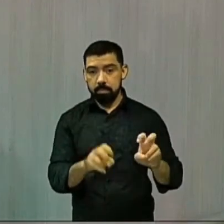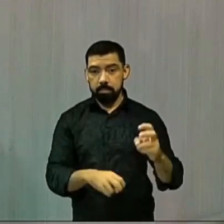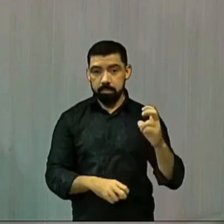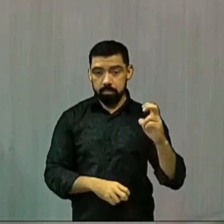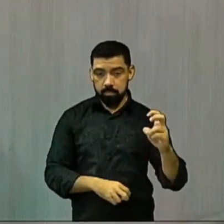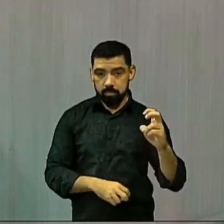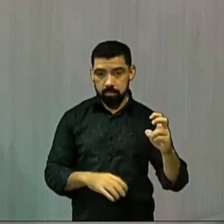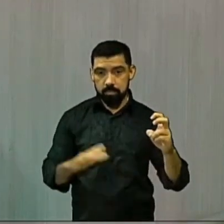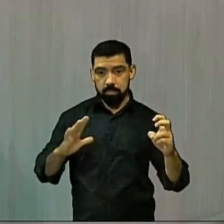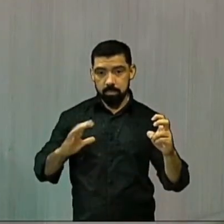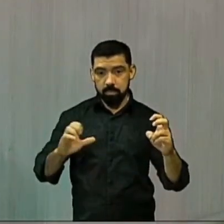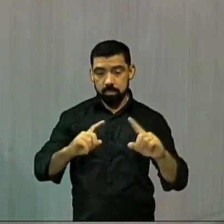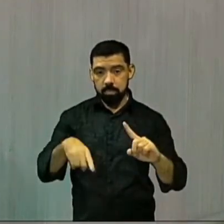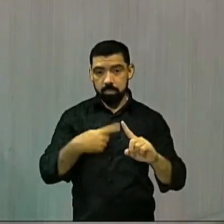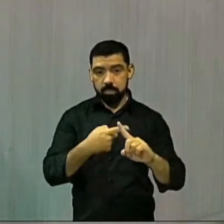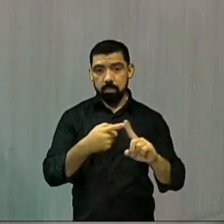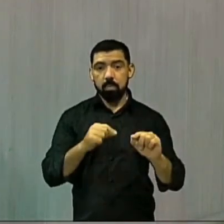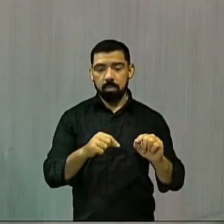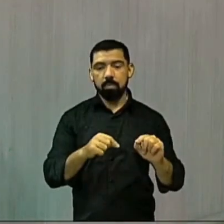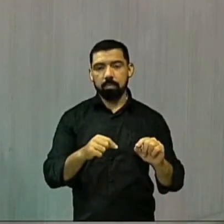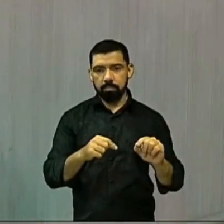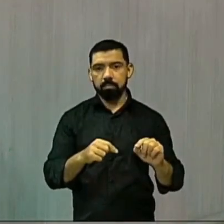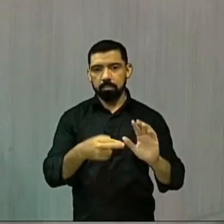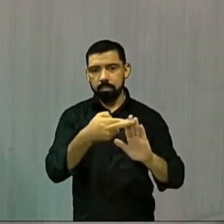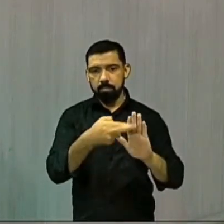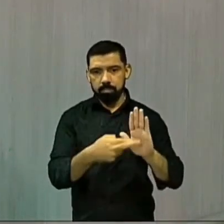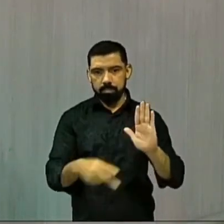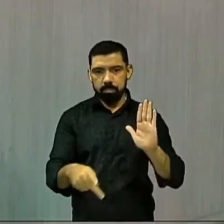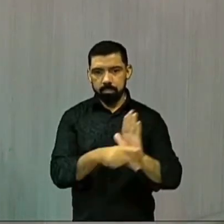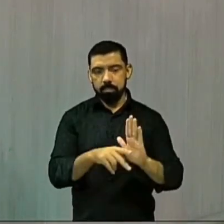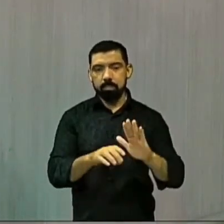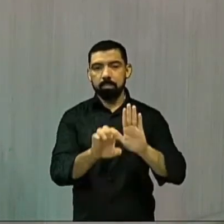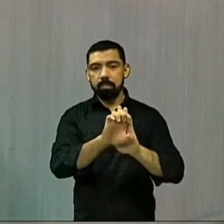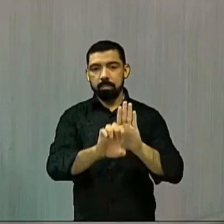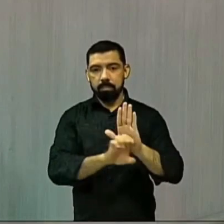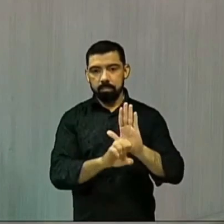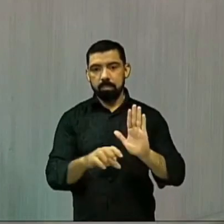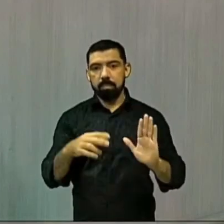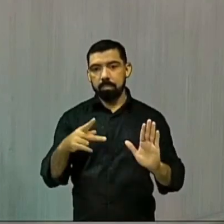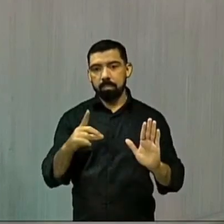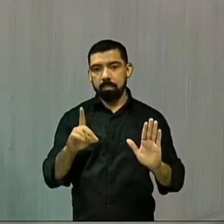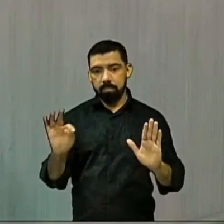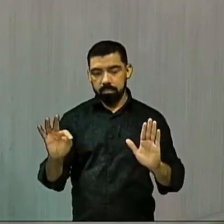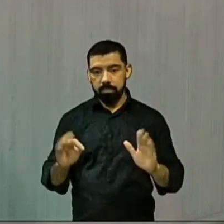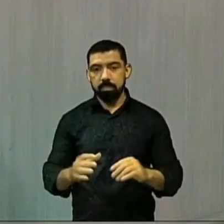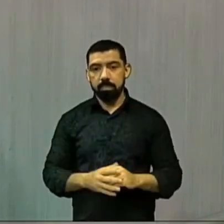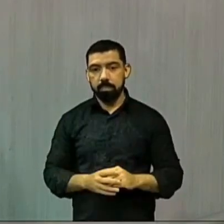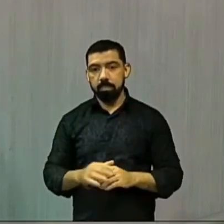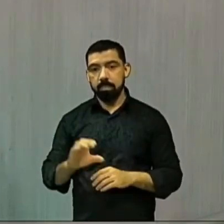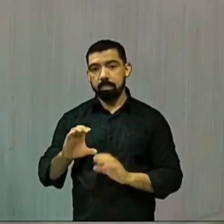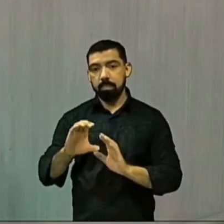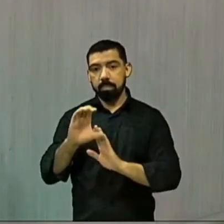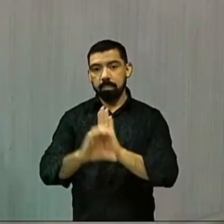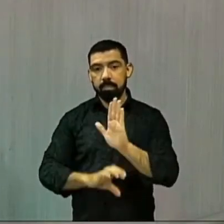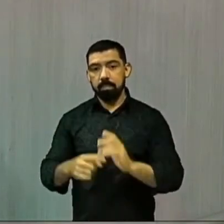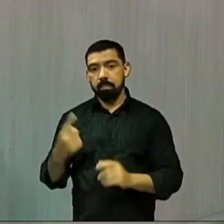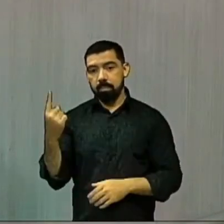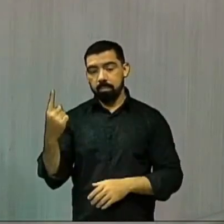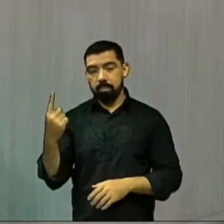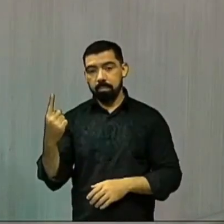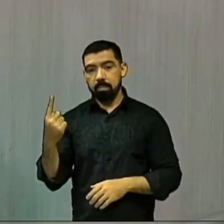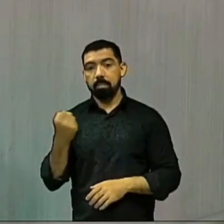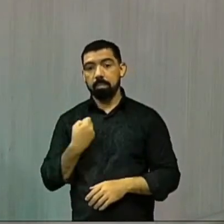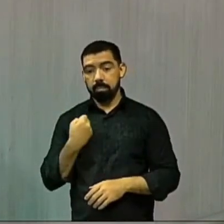de Ética e Disciplina Partidárias do Estatuto do PDT, capítulo 1, no item 2